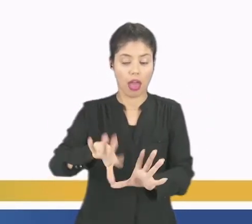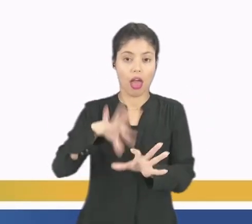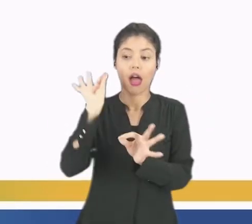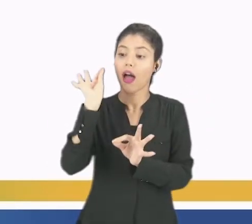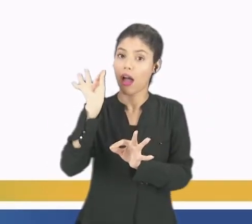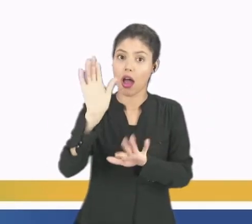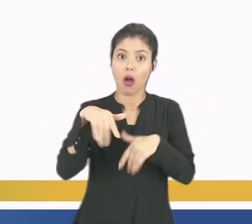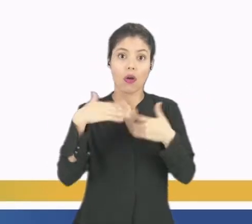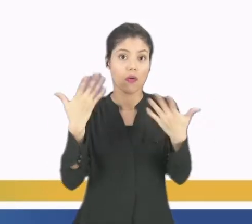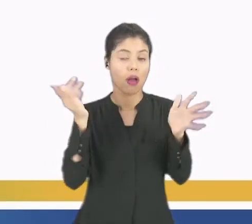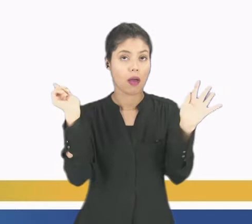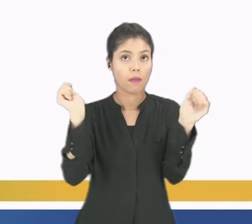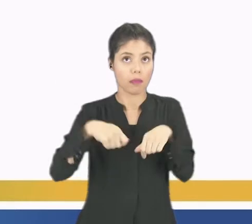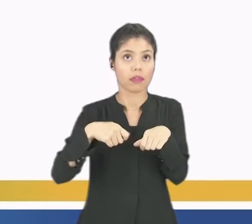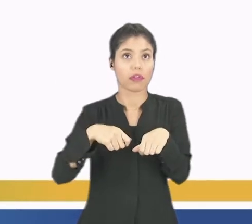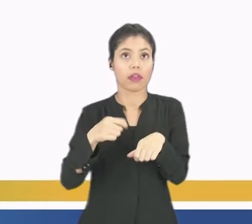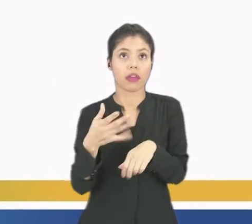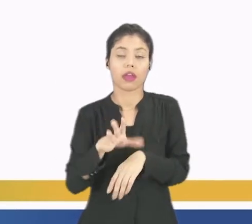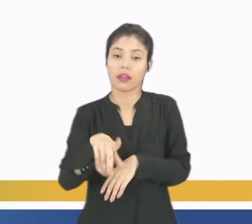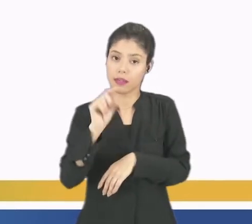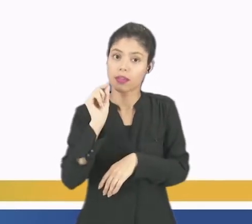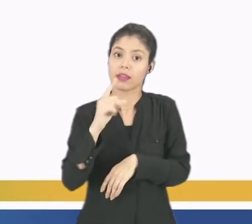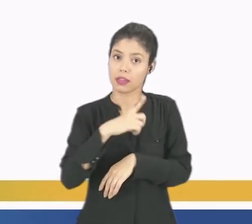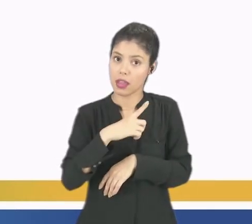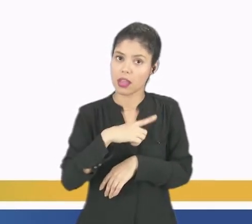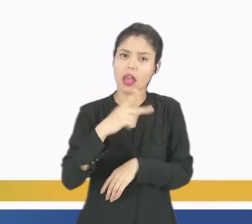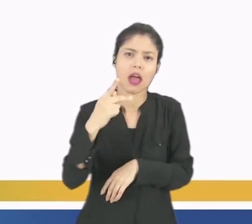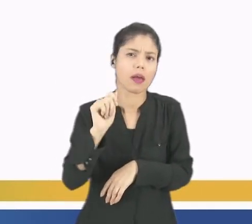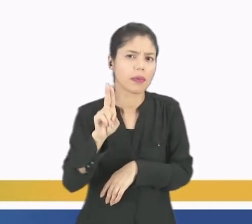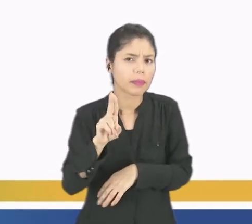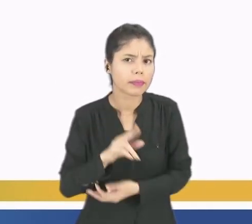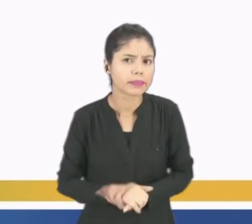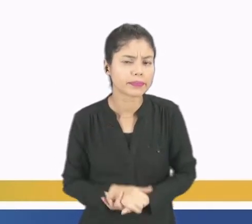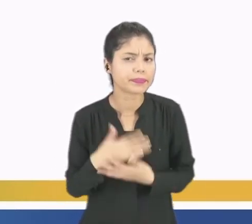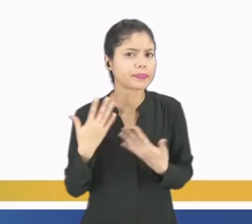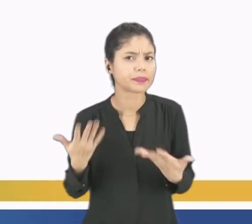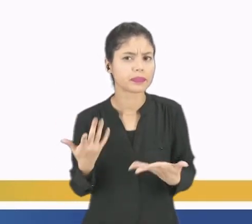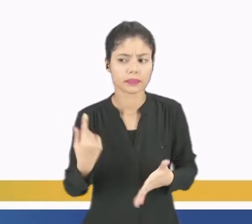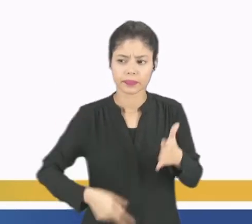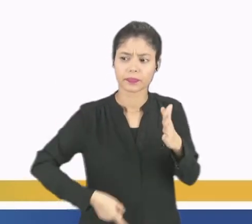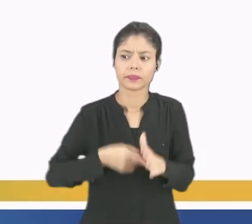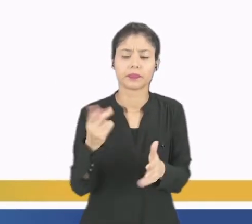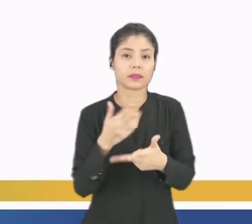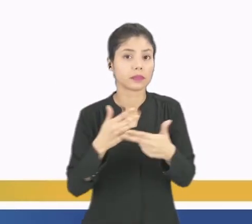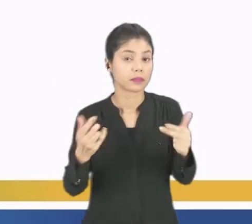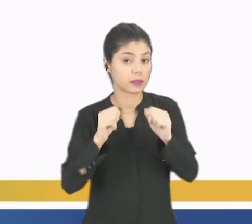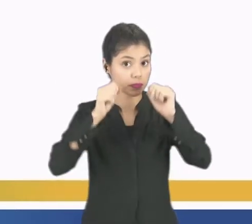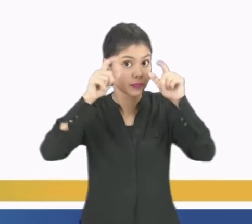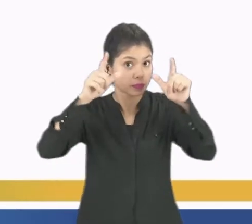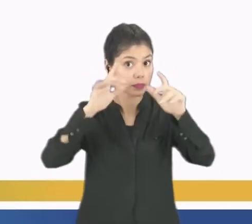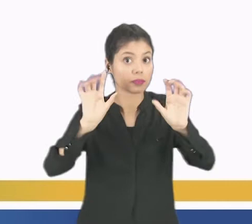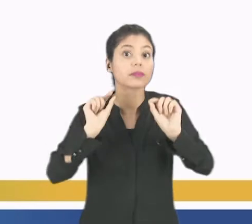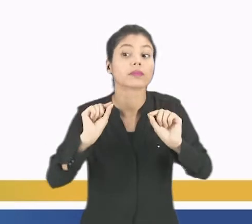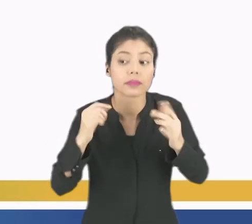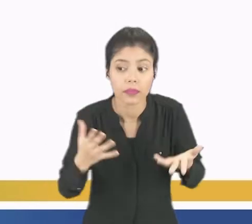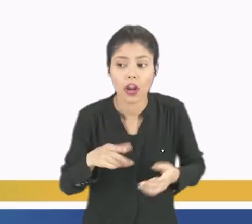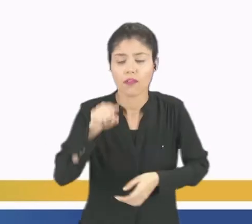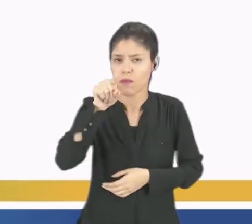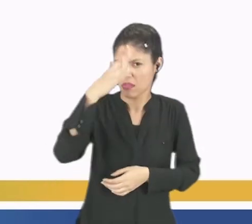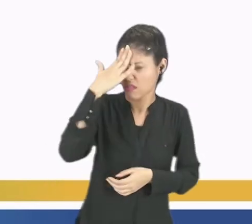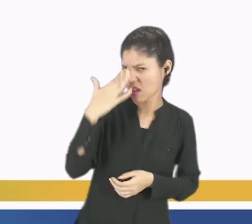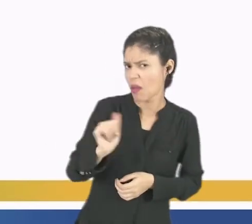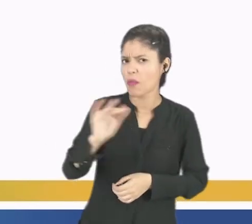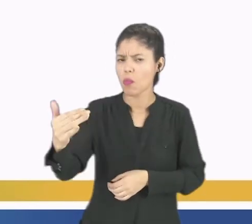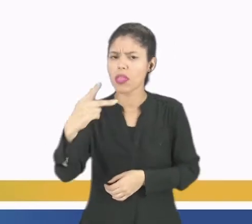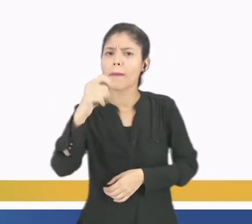a probabilidade de um número sorteado ser par? A primeira coisa que eu te chamo a atenção, você sabe quando um número